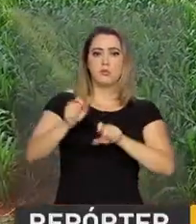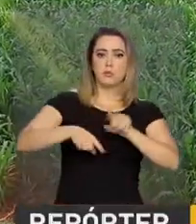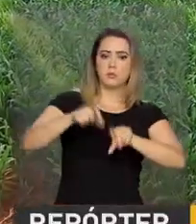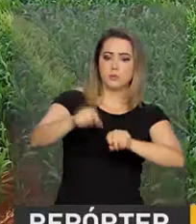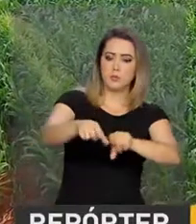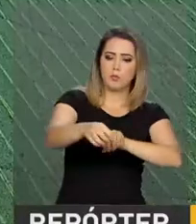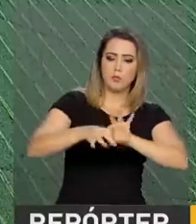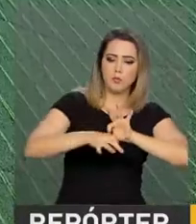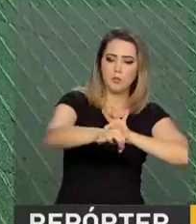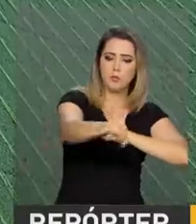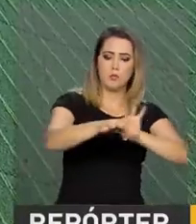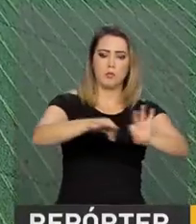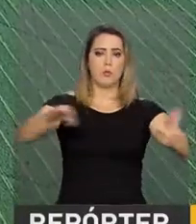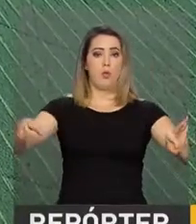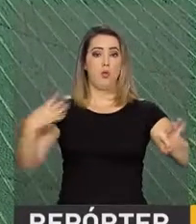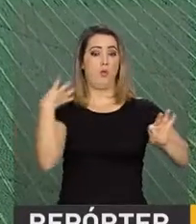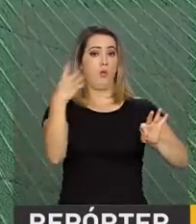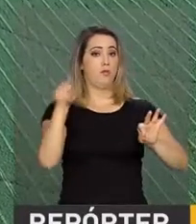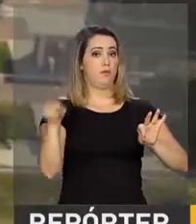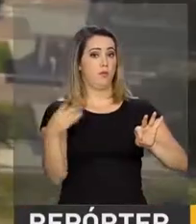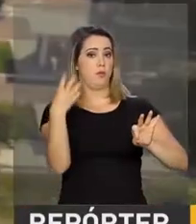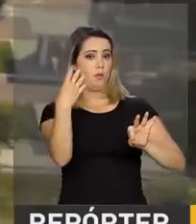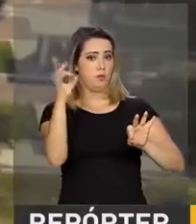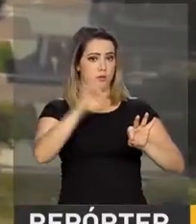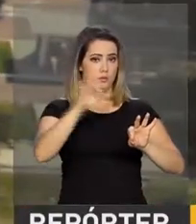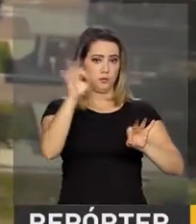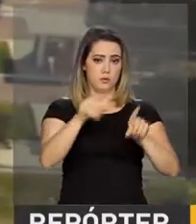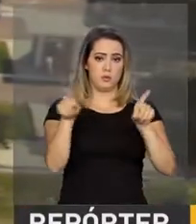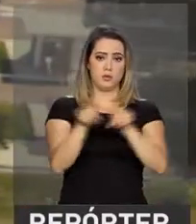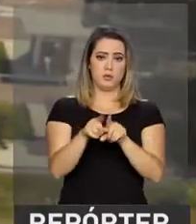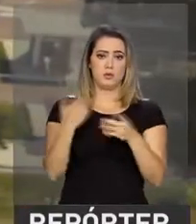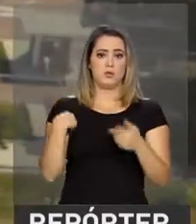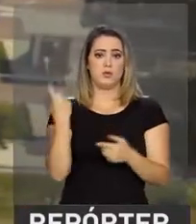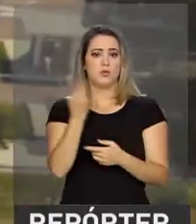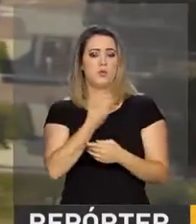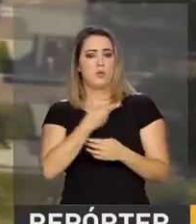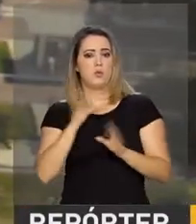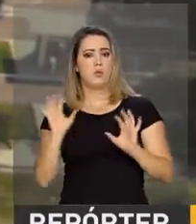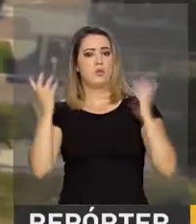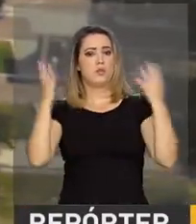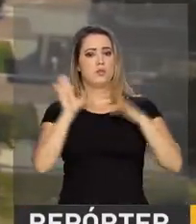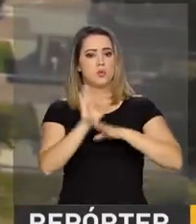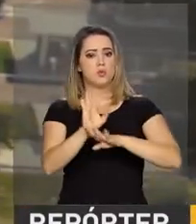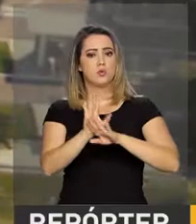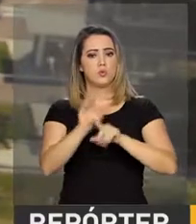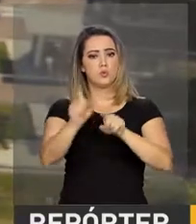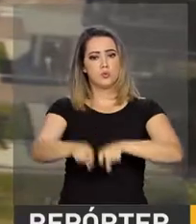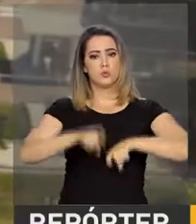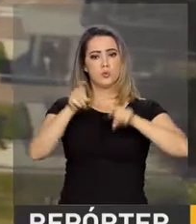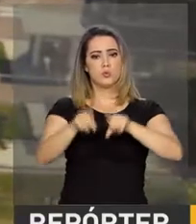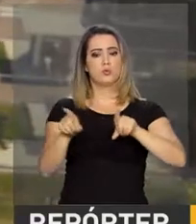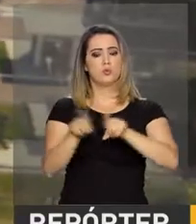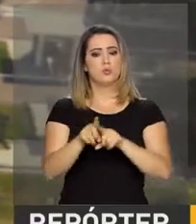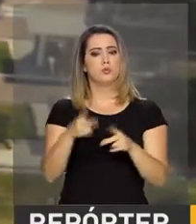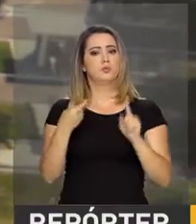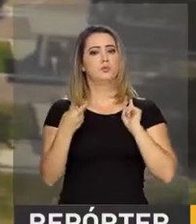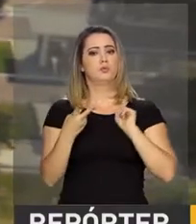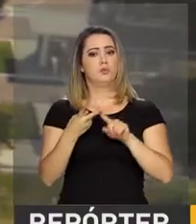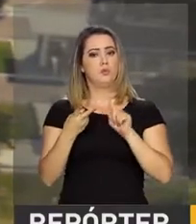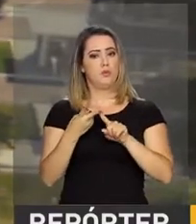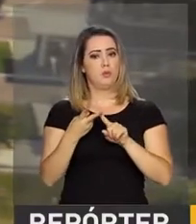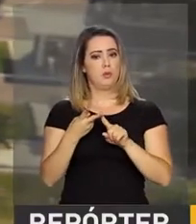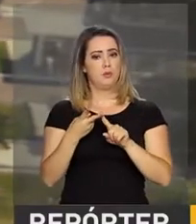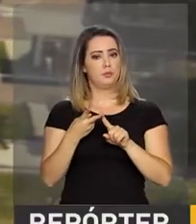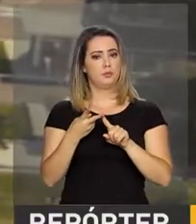aumentou em 4,4 por cento o clima foi o grande amigo do produto segundo nós